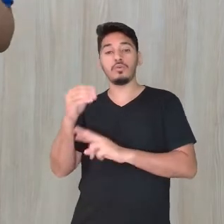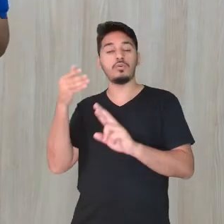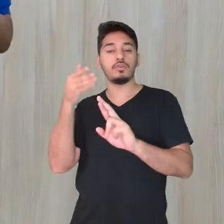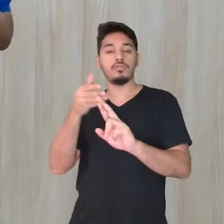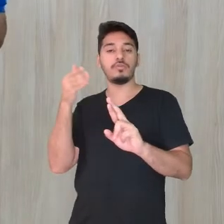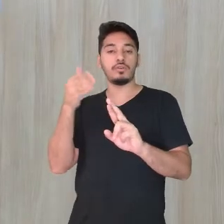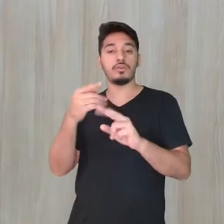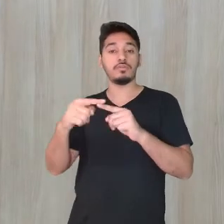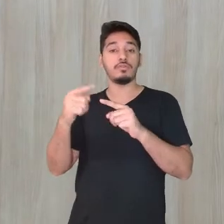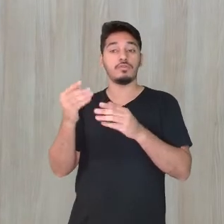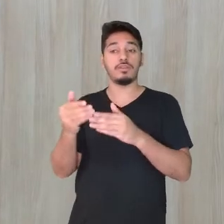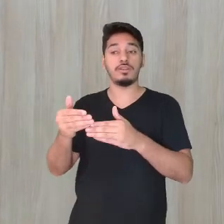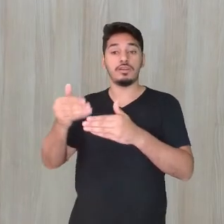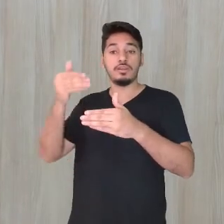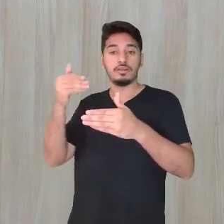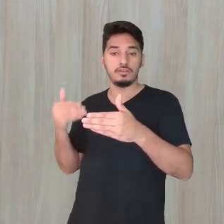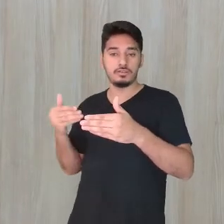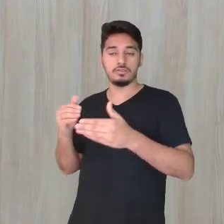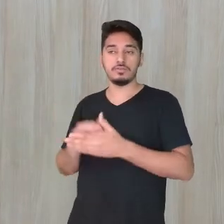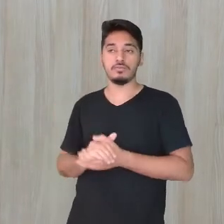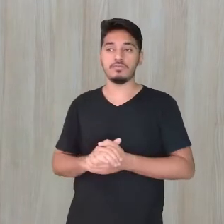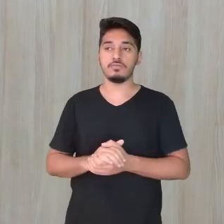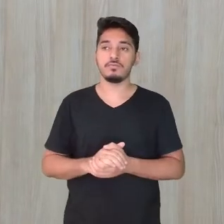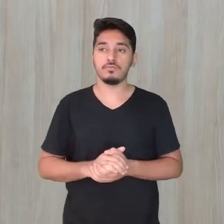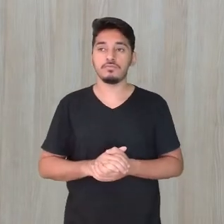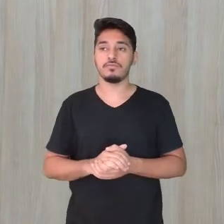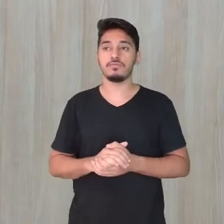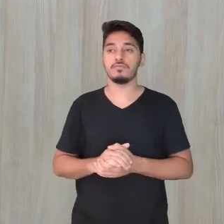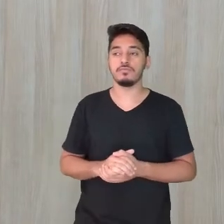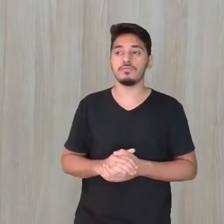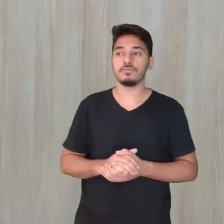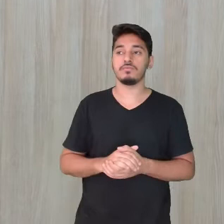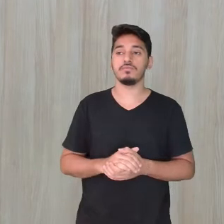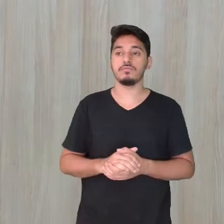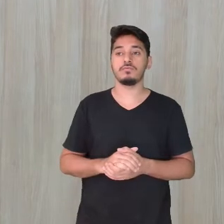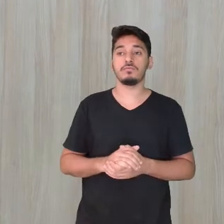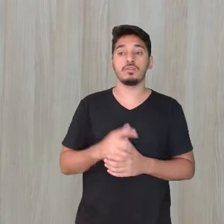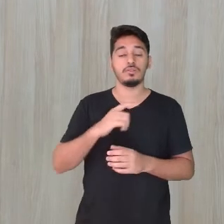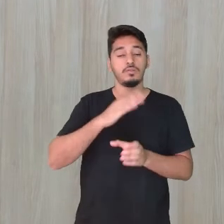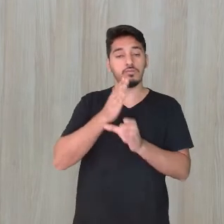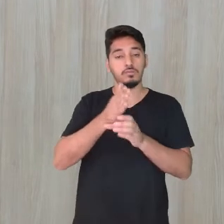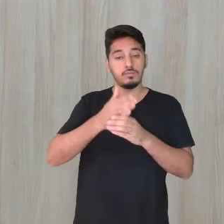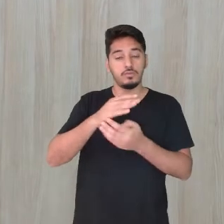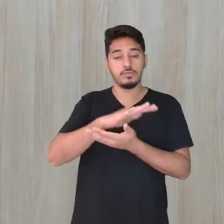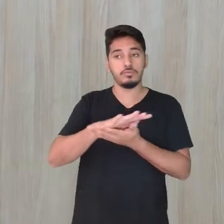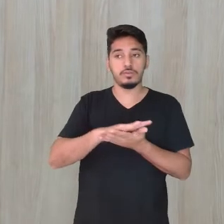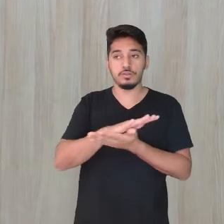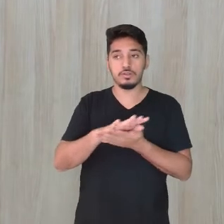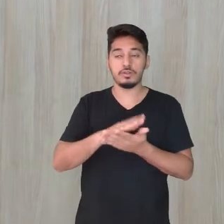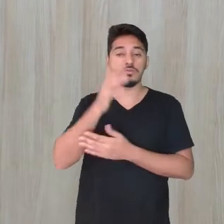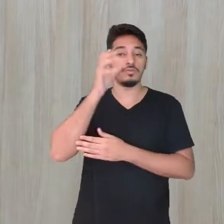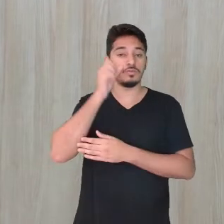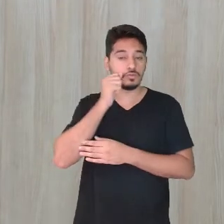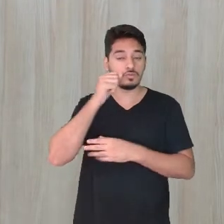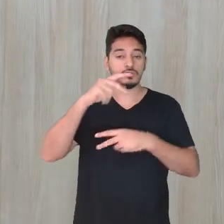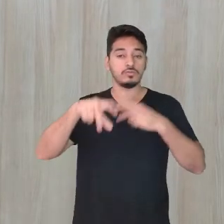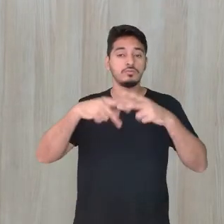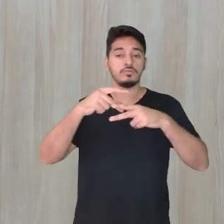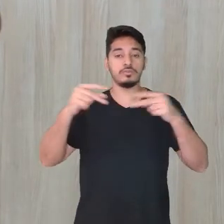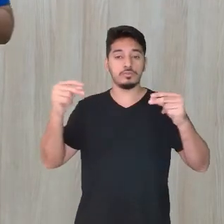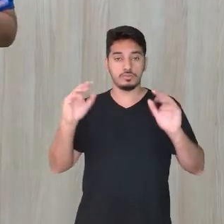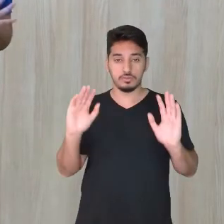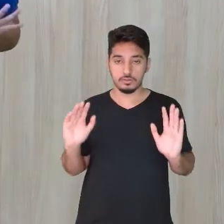ele vem anterior ao referente, tá? Antecede o referente, que é o bolo, o brigadeiro, o suco e o